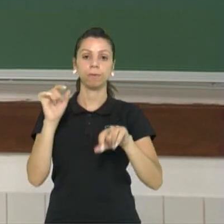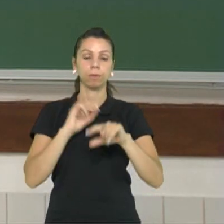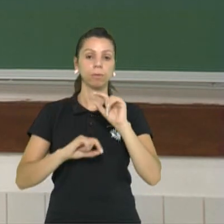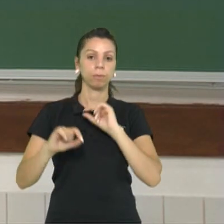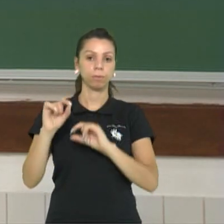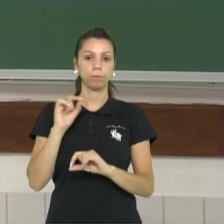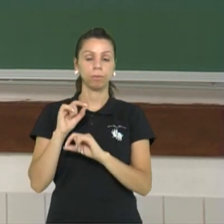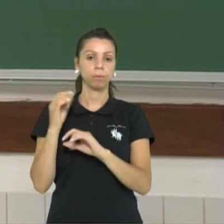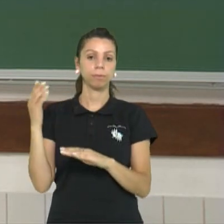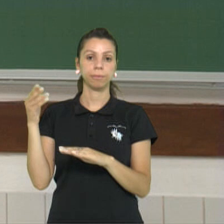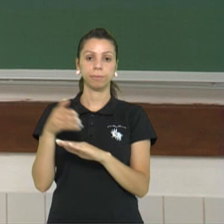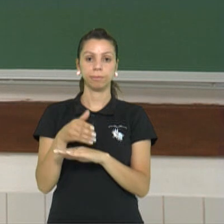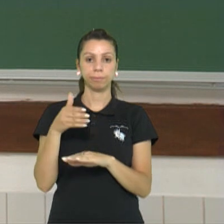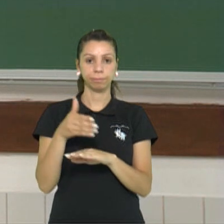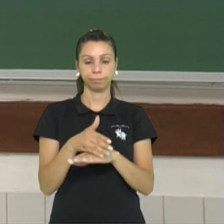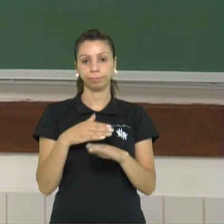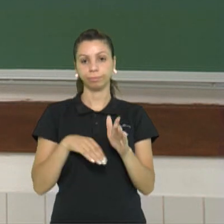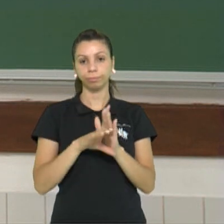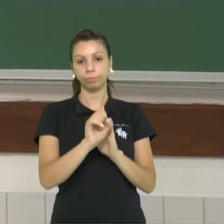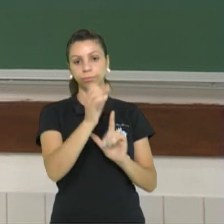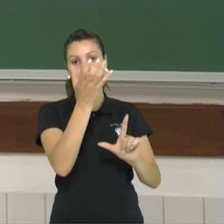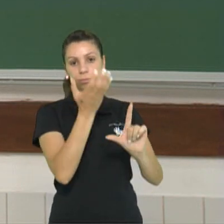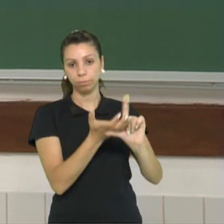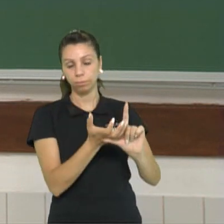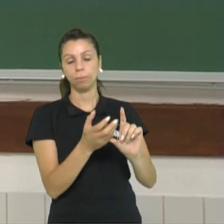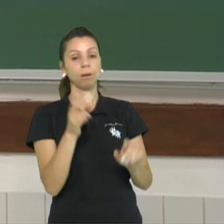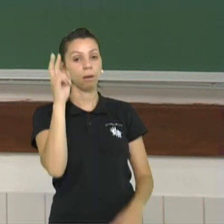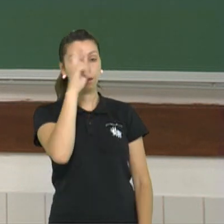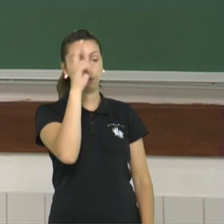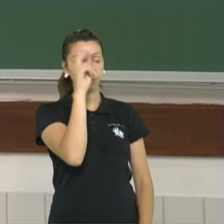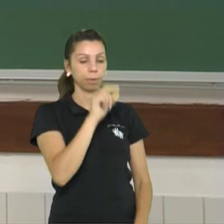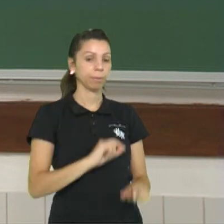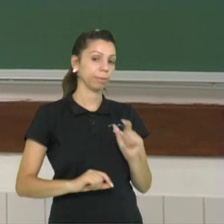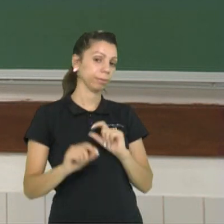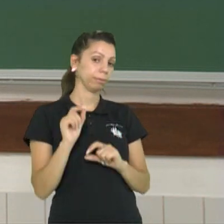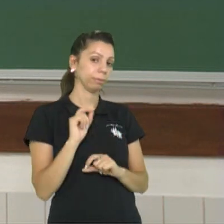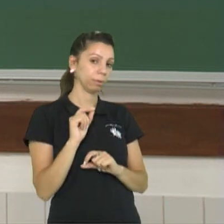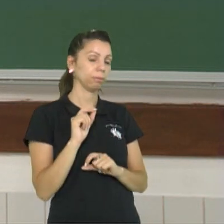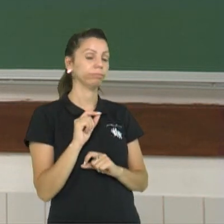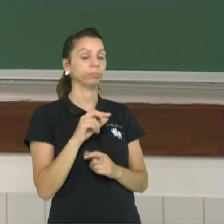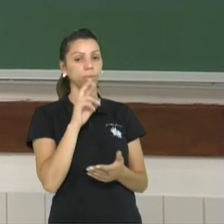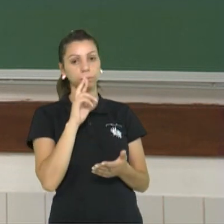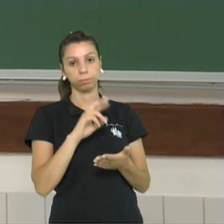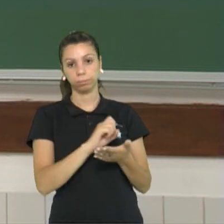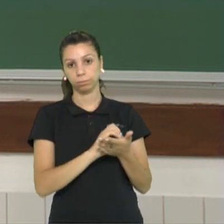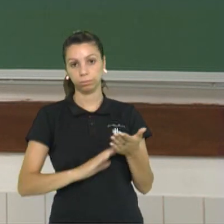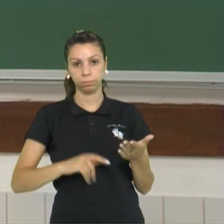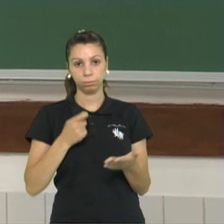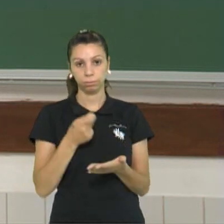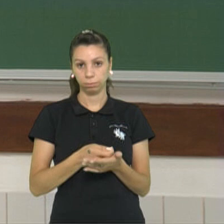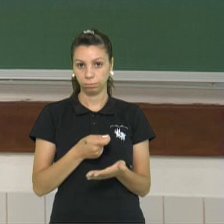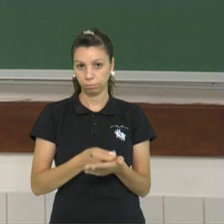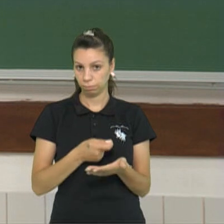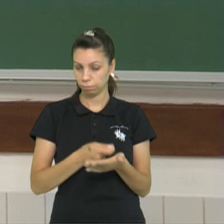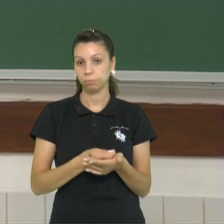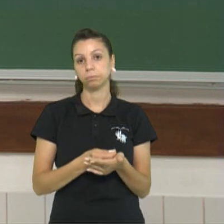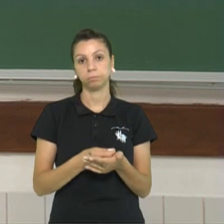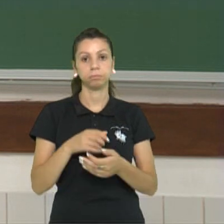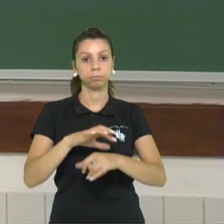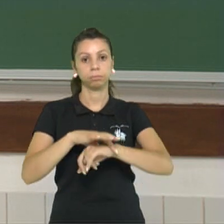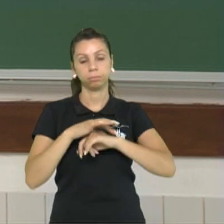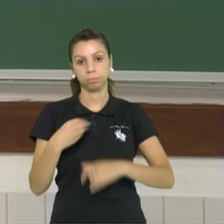quando você acessar o Classroom, lembre-se de realizar a atividade obrigatória, garantindo sua